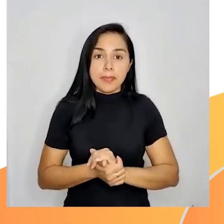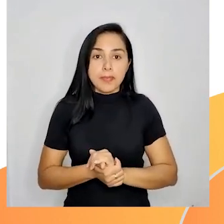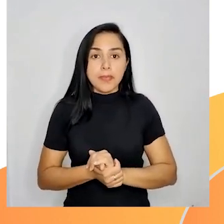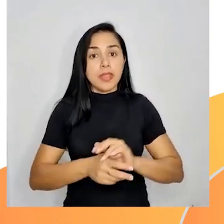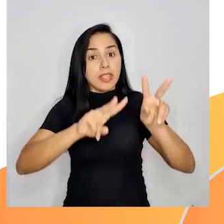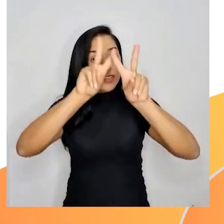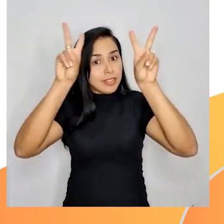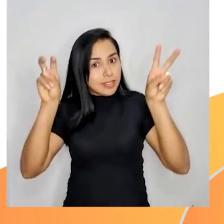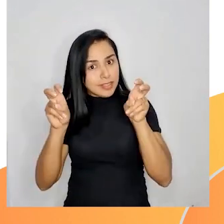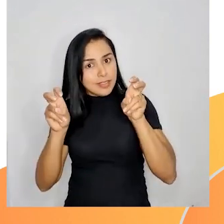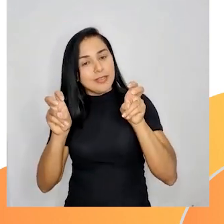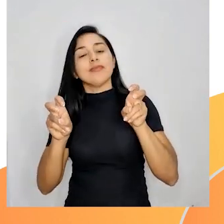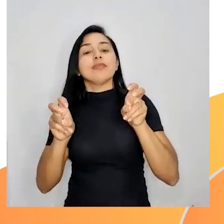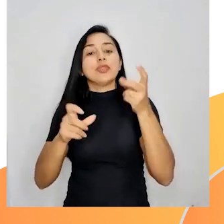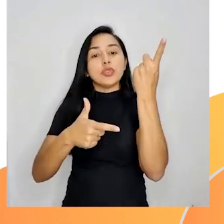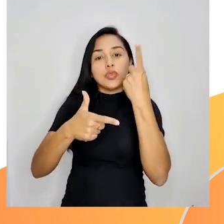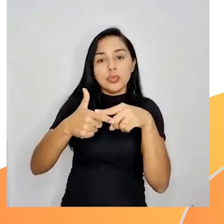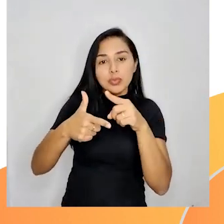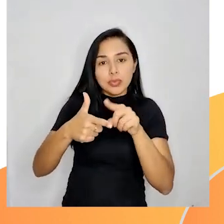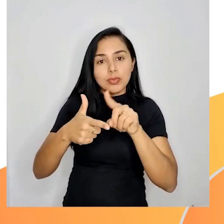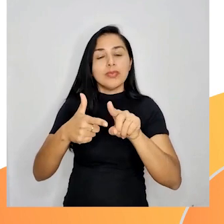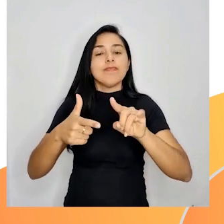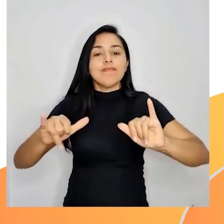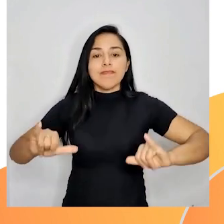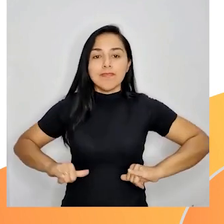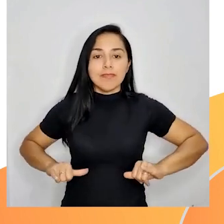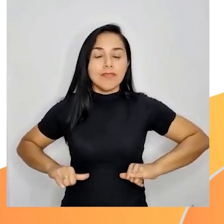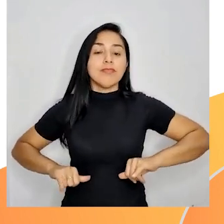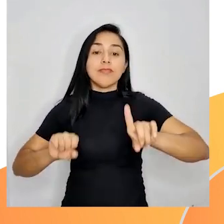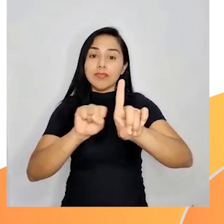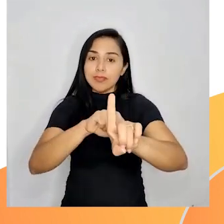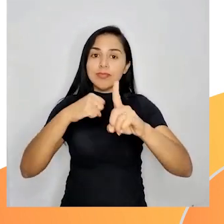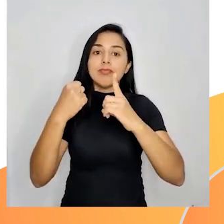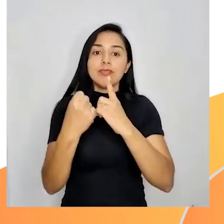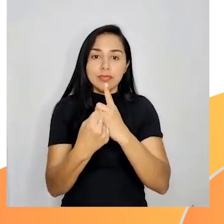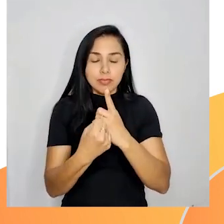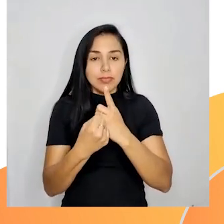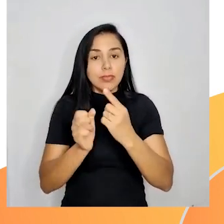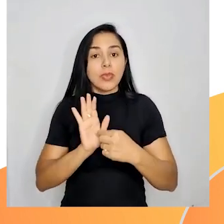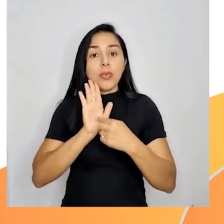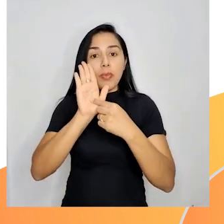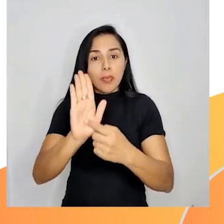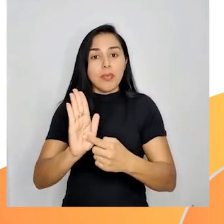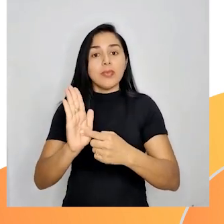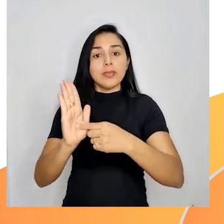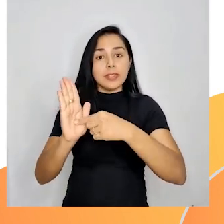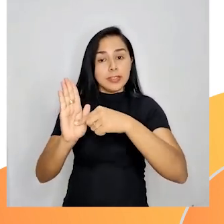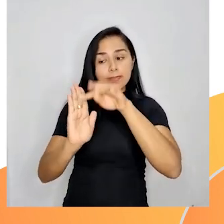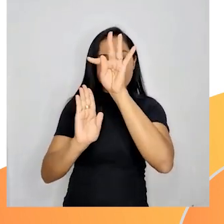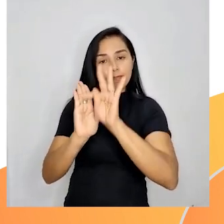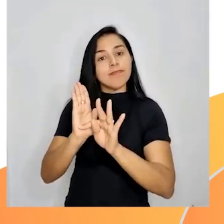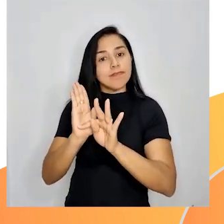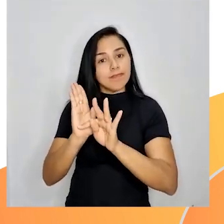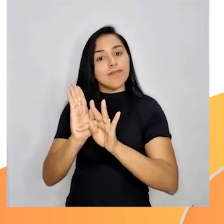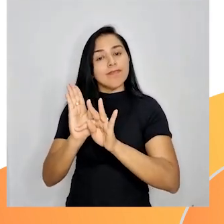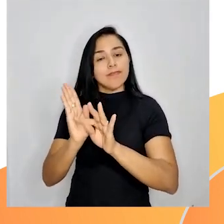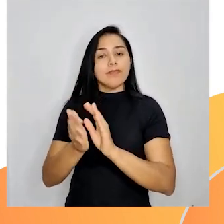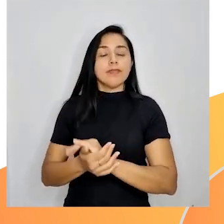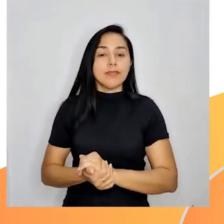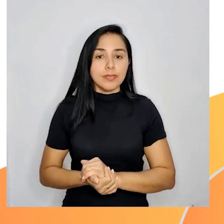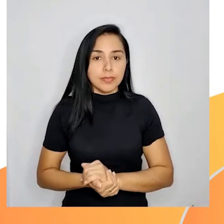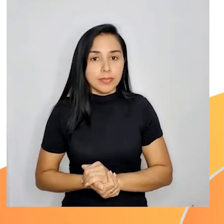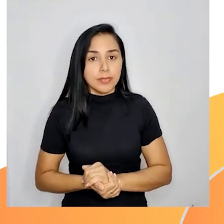engajamento social, onde as dores humanas, elas são levadas bastante a sério